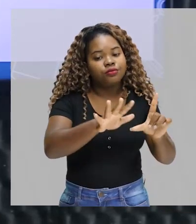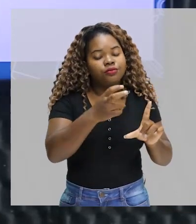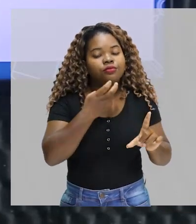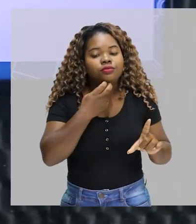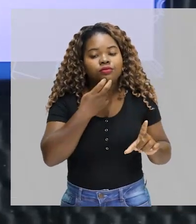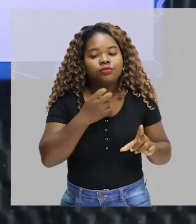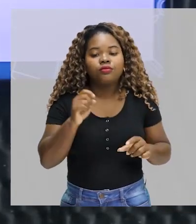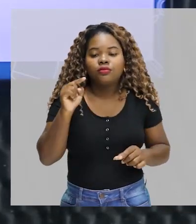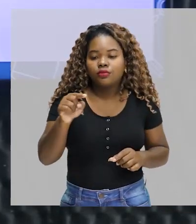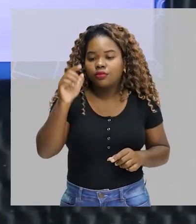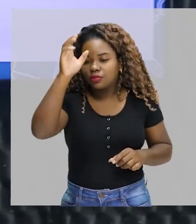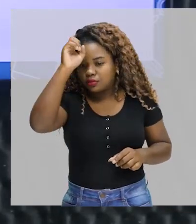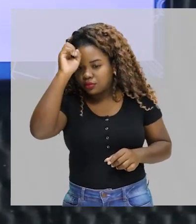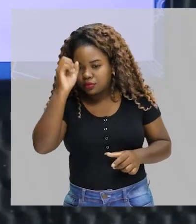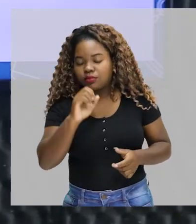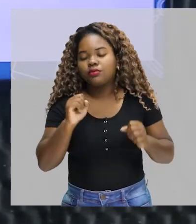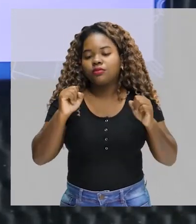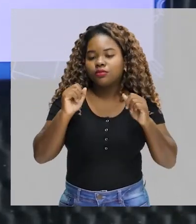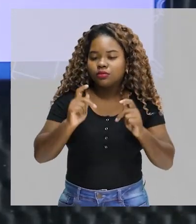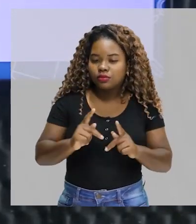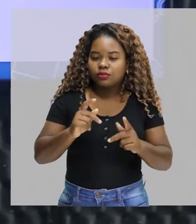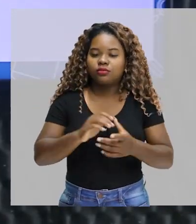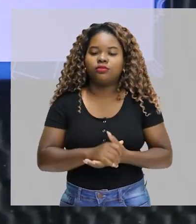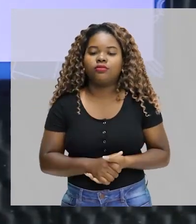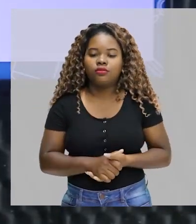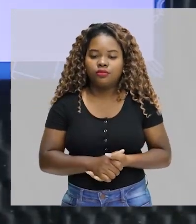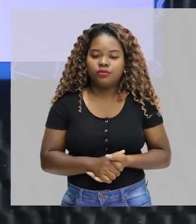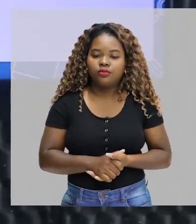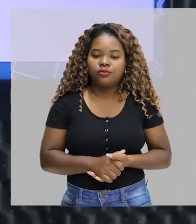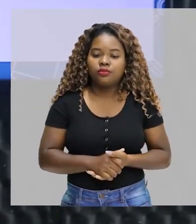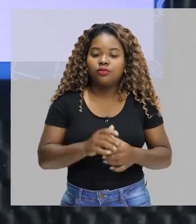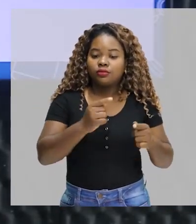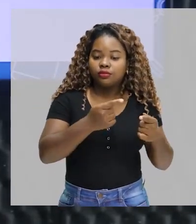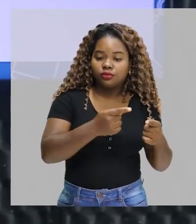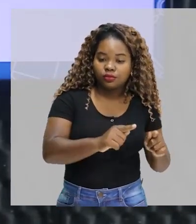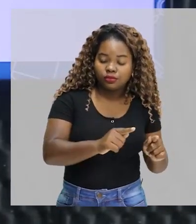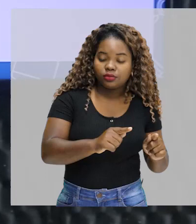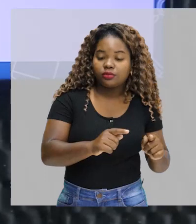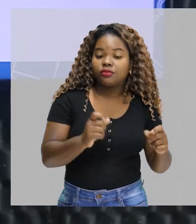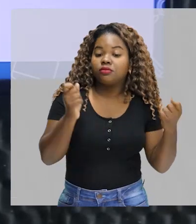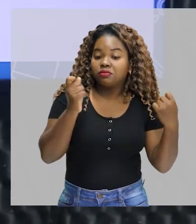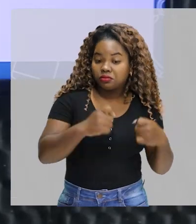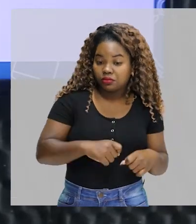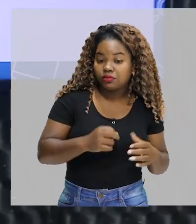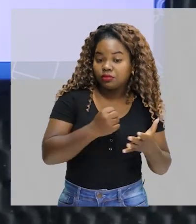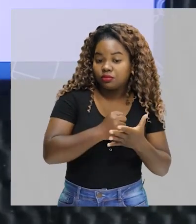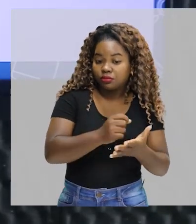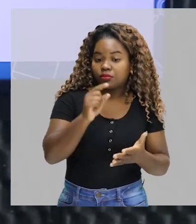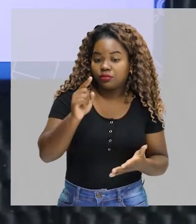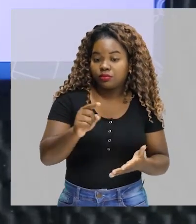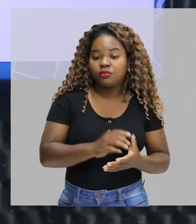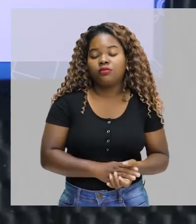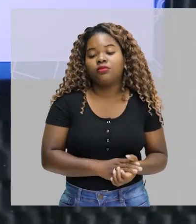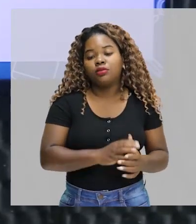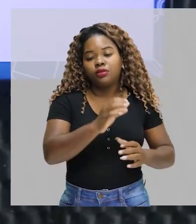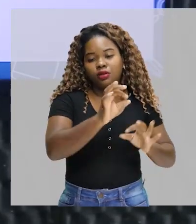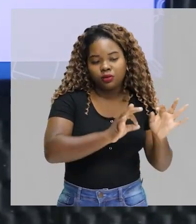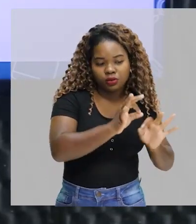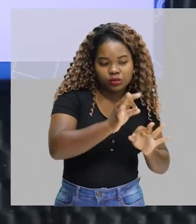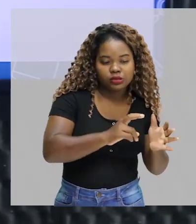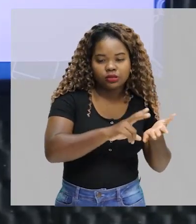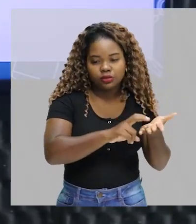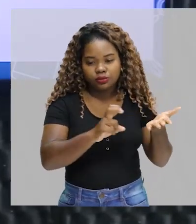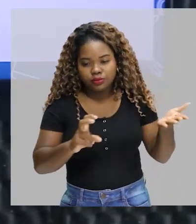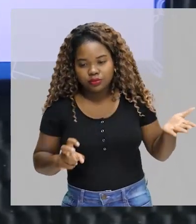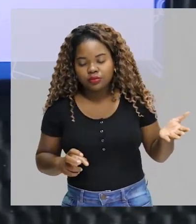familiarize melhor e aprofunde um pouco mais esses conhecimentos de gramática que podem te ajudar lá na construção de